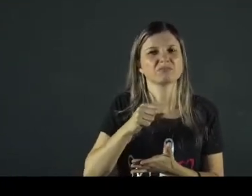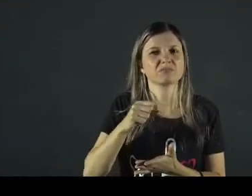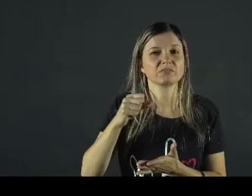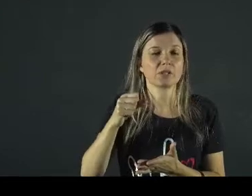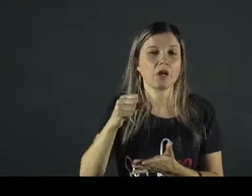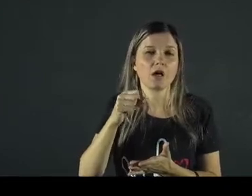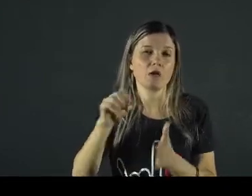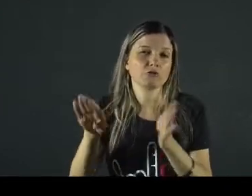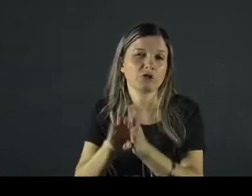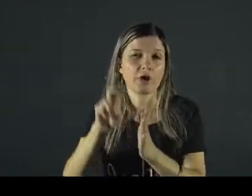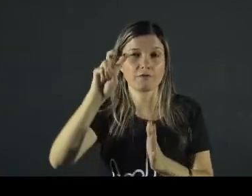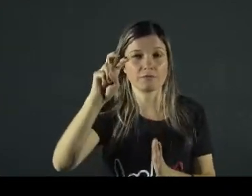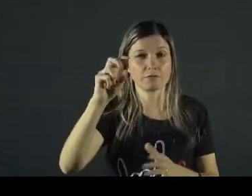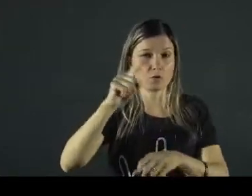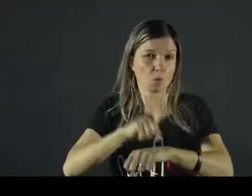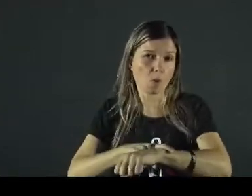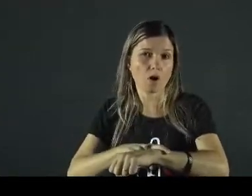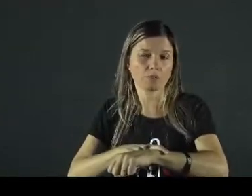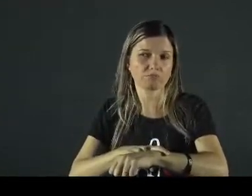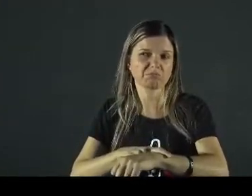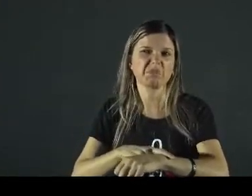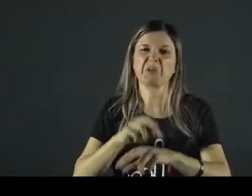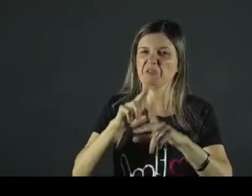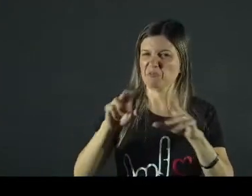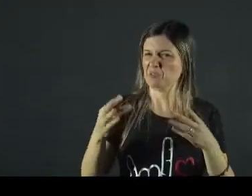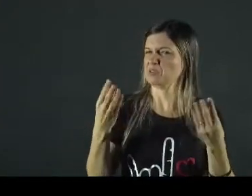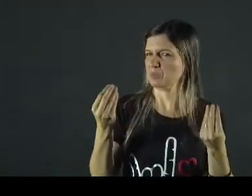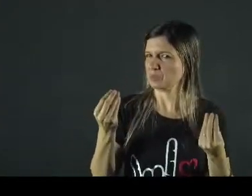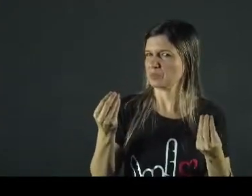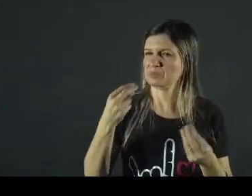em 5 horas. A diferença era muito grande.